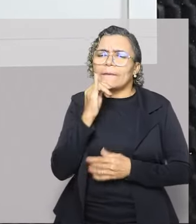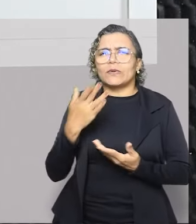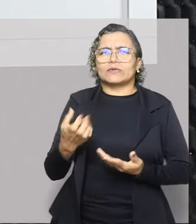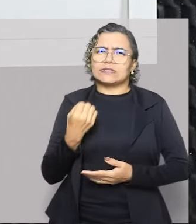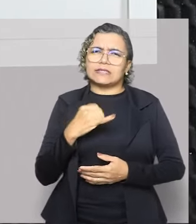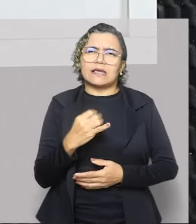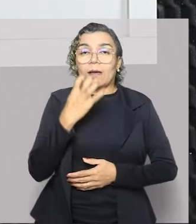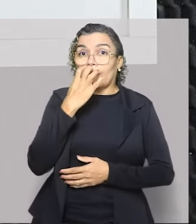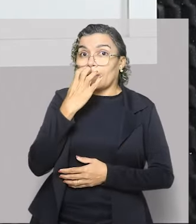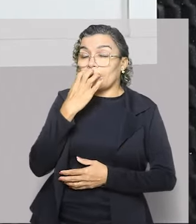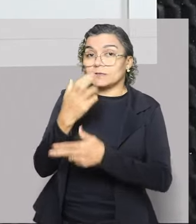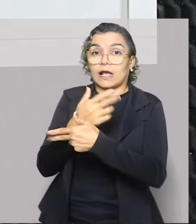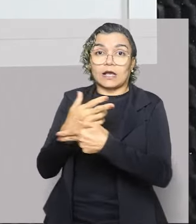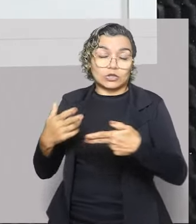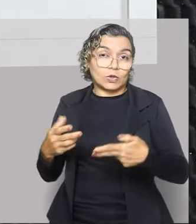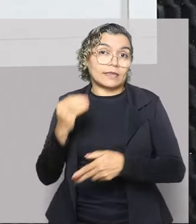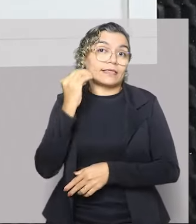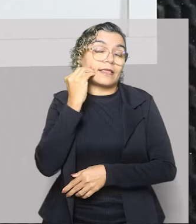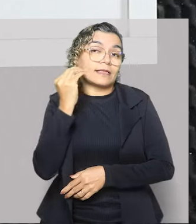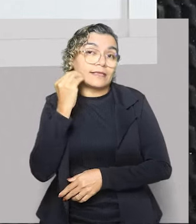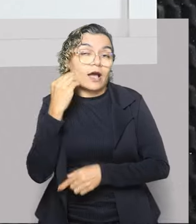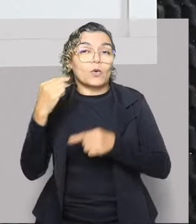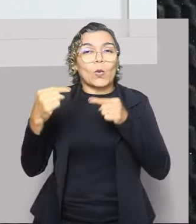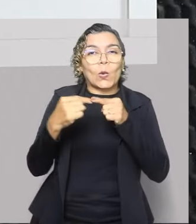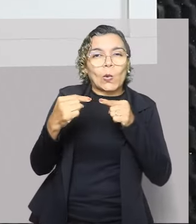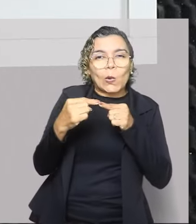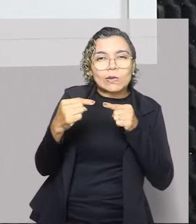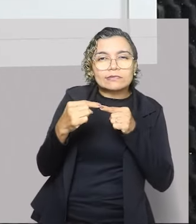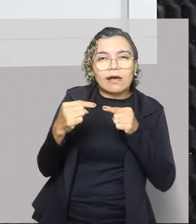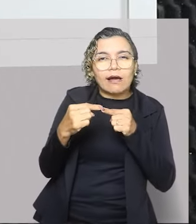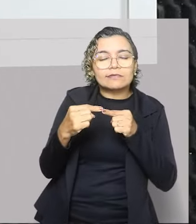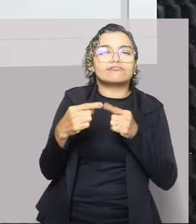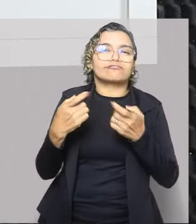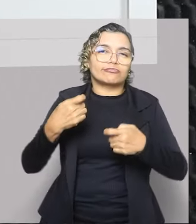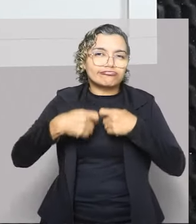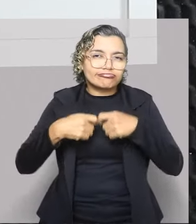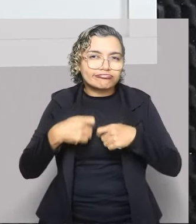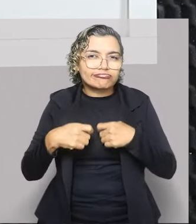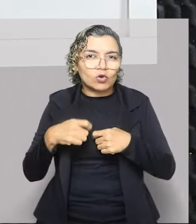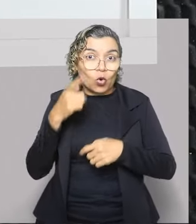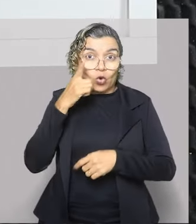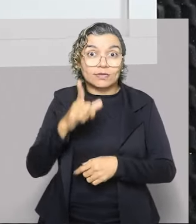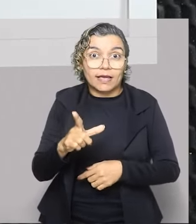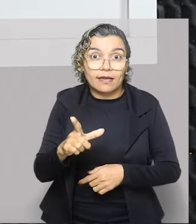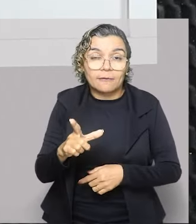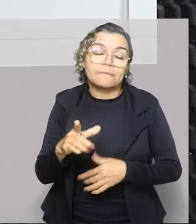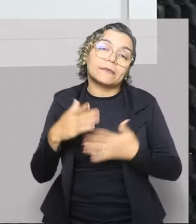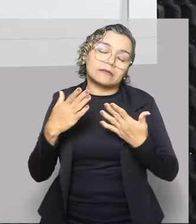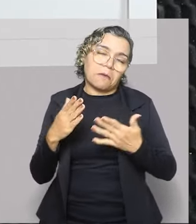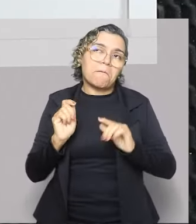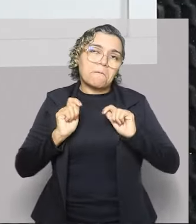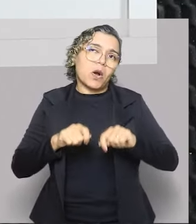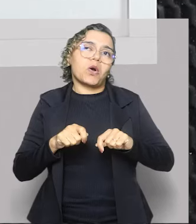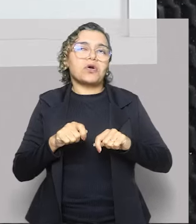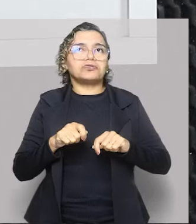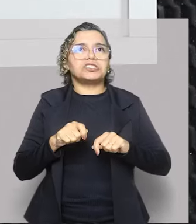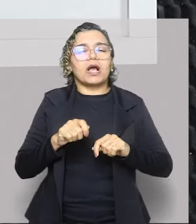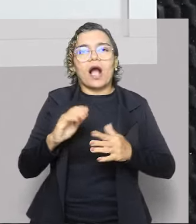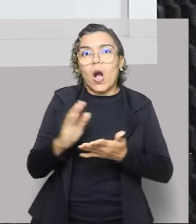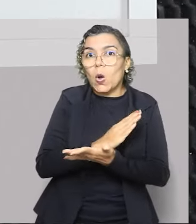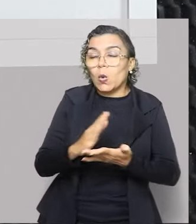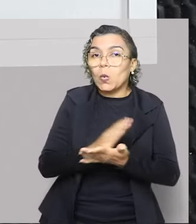esses cachorros né tentarem cruzar eles vão conseguir Pode ser que haja uma incompatibilidade ali